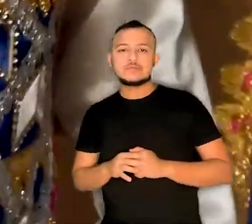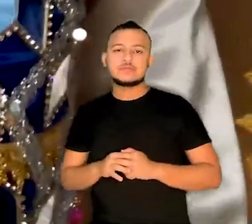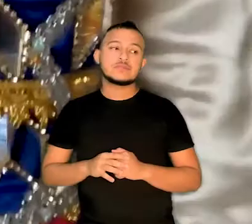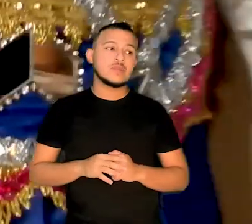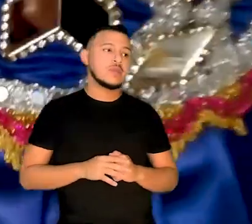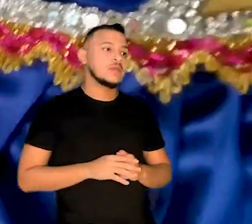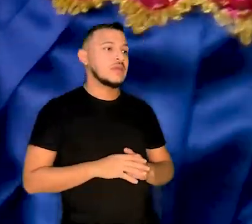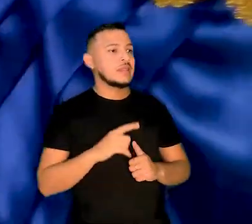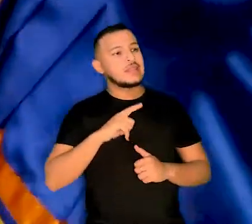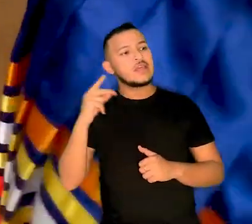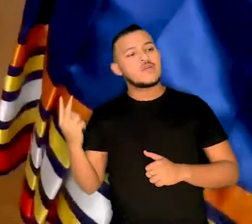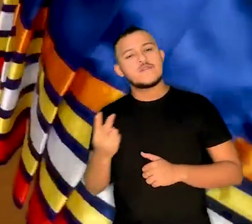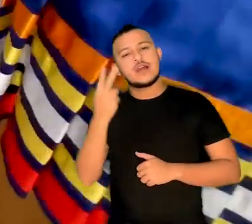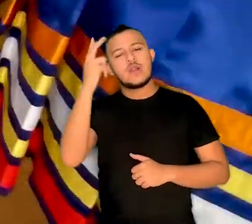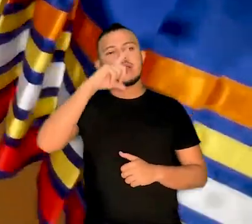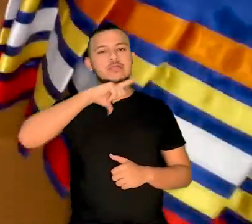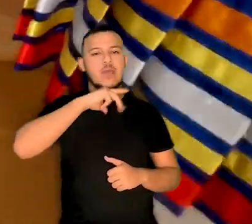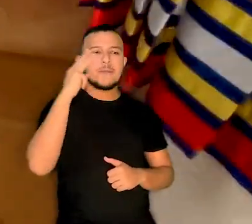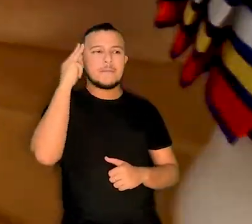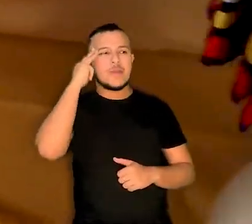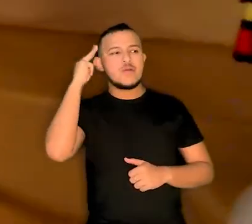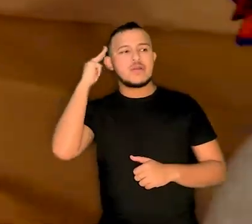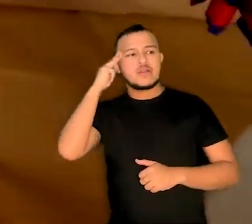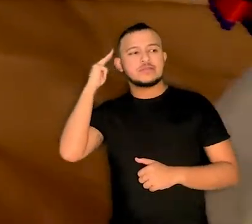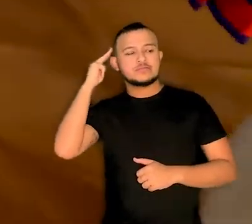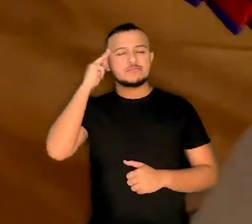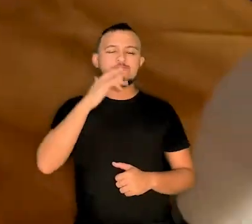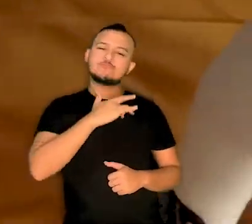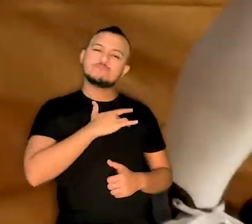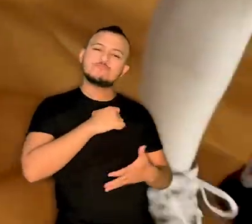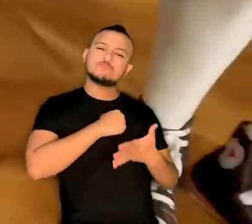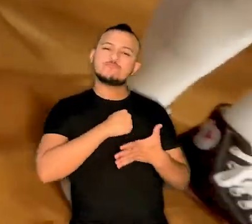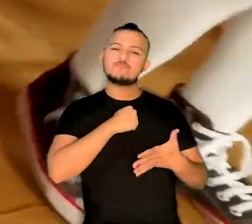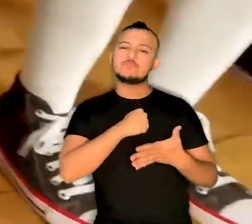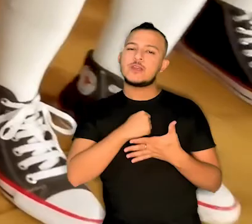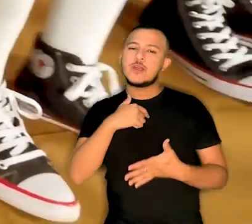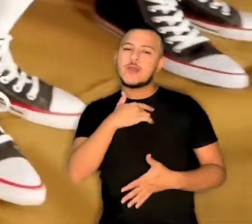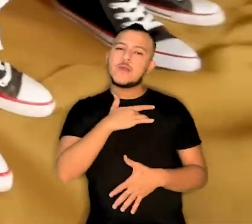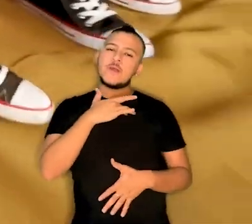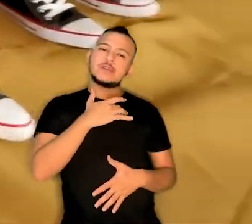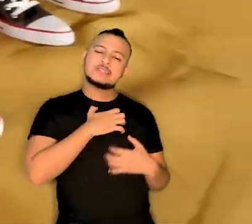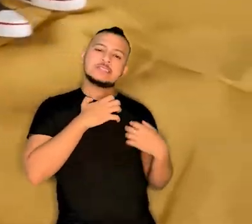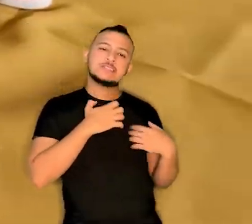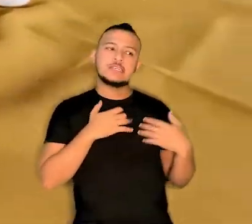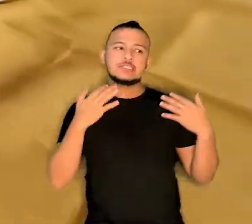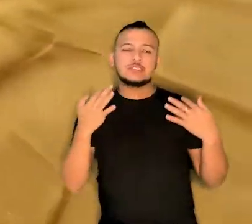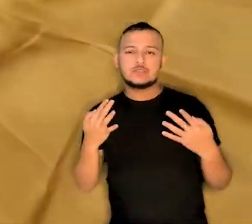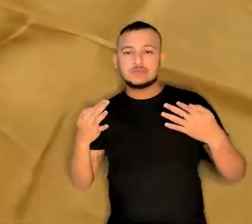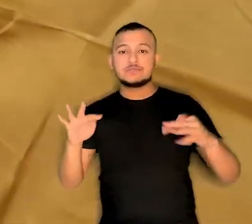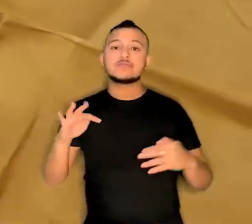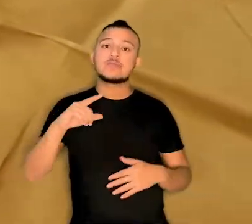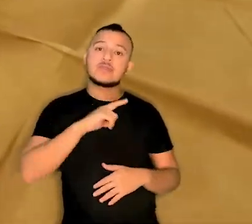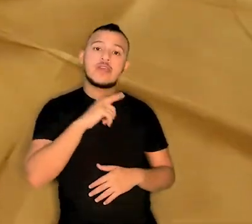tenho valor, eu tenho memória. Meu peito, meu coração tentador.